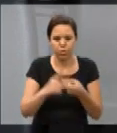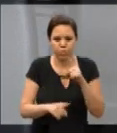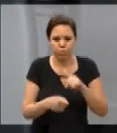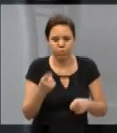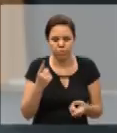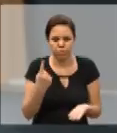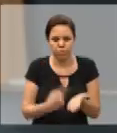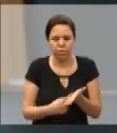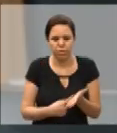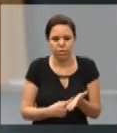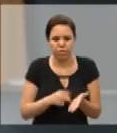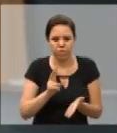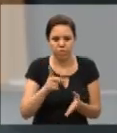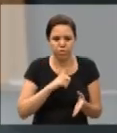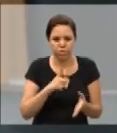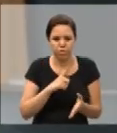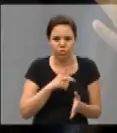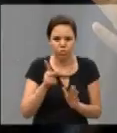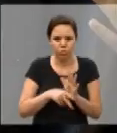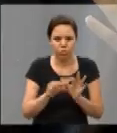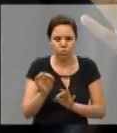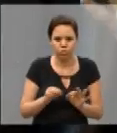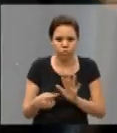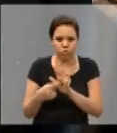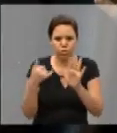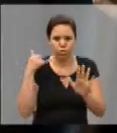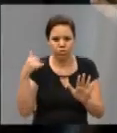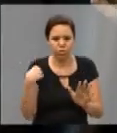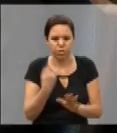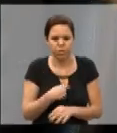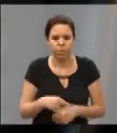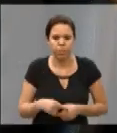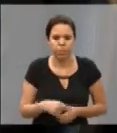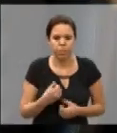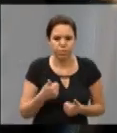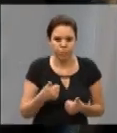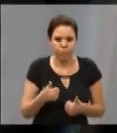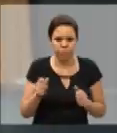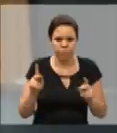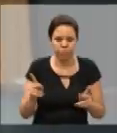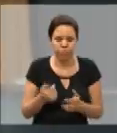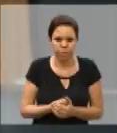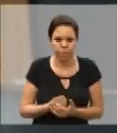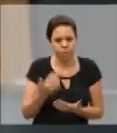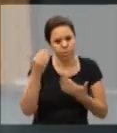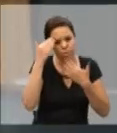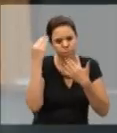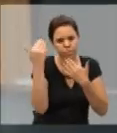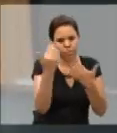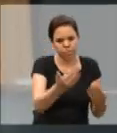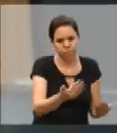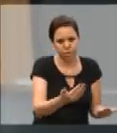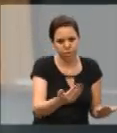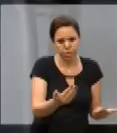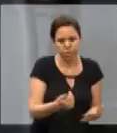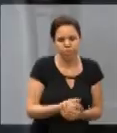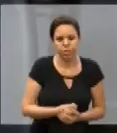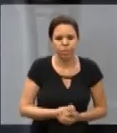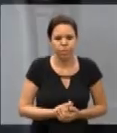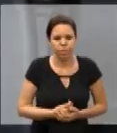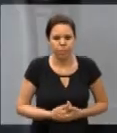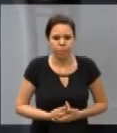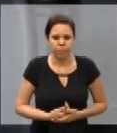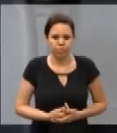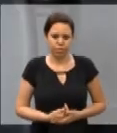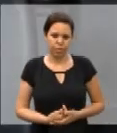sim. Moara, sempre que tiver projeto, legal. Liga pra gente. Obrigada, tá bom. Fechou? Ligo, sim. Fechou. Muito obrigado então pela participação. Eu que agradeço.